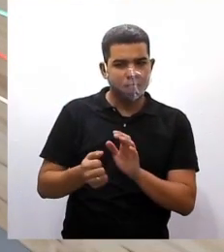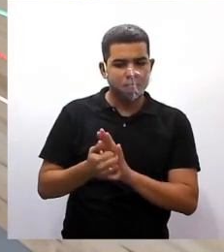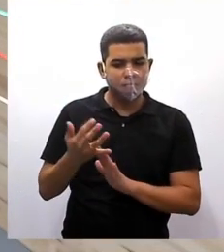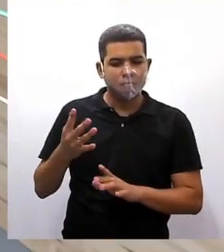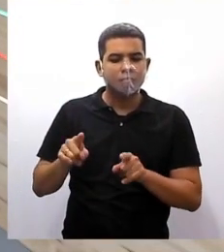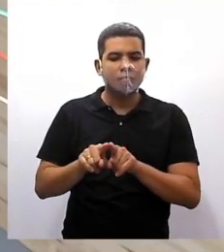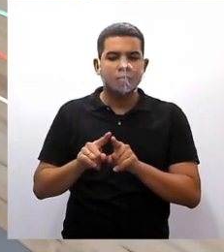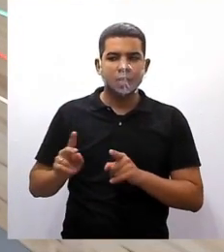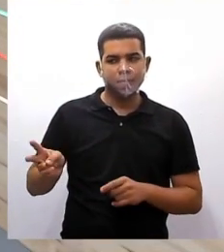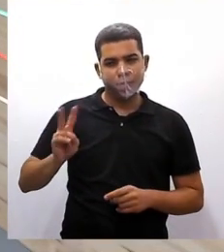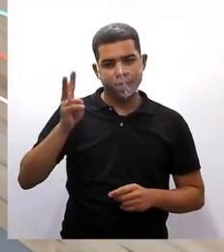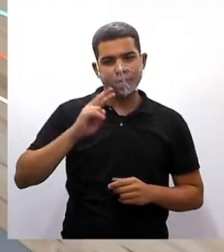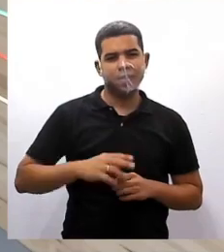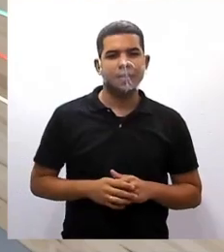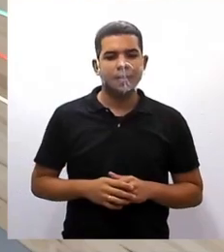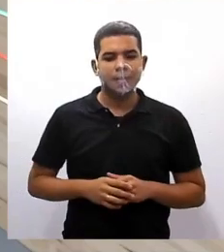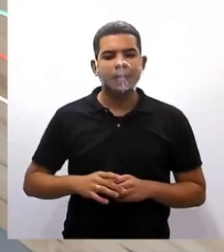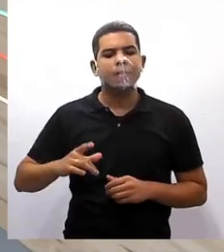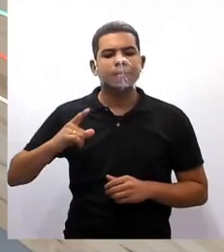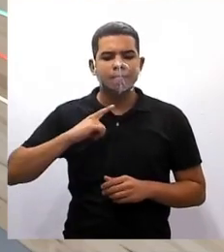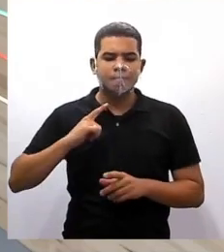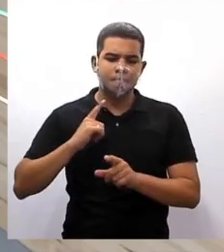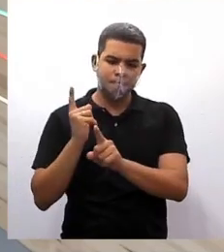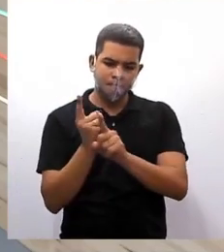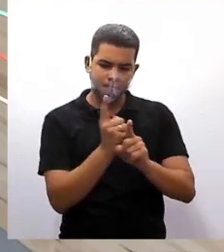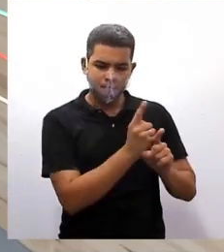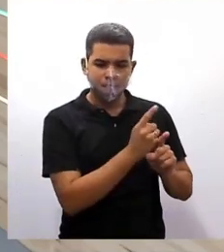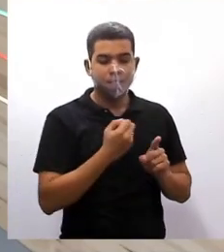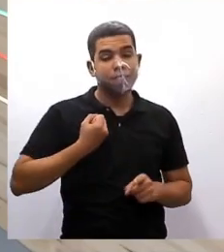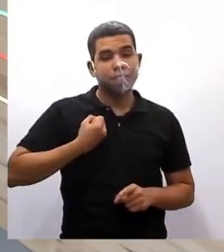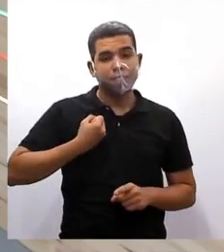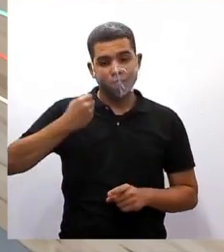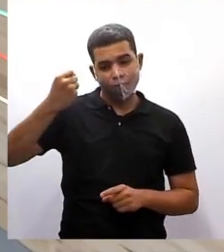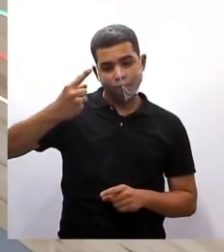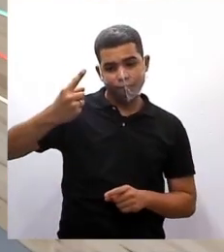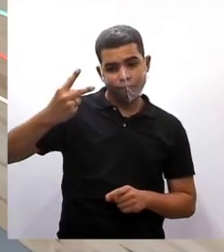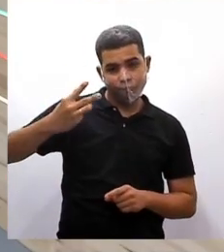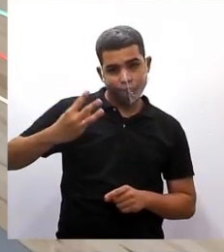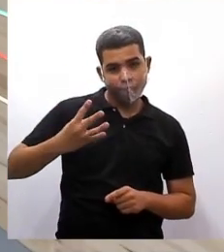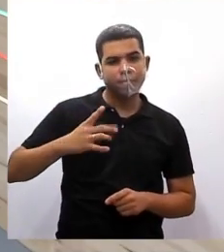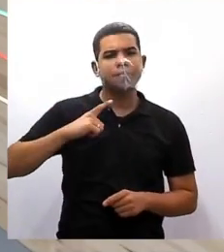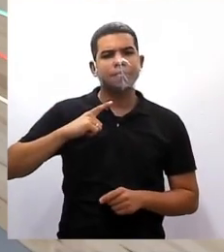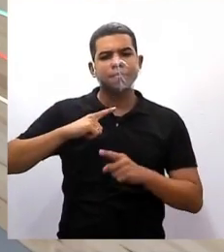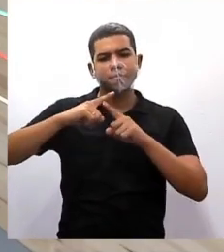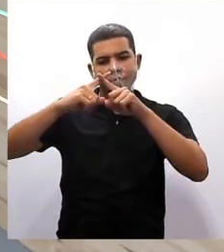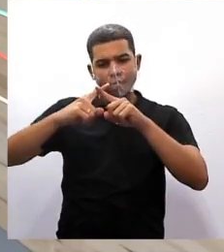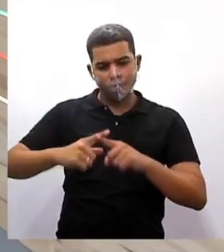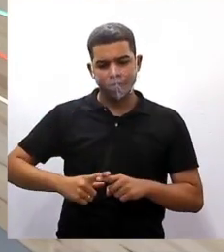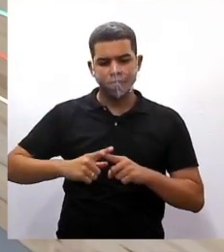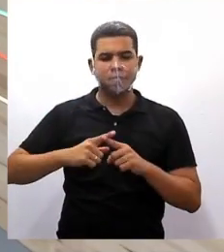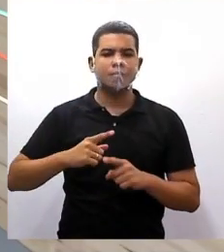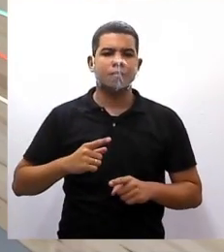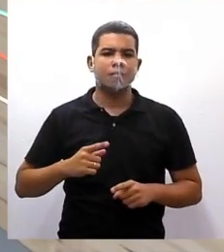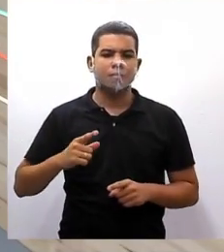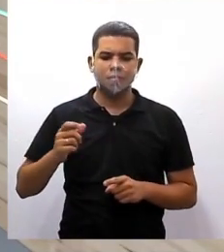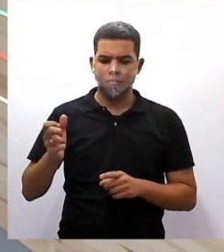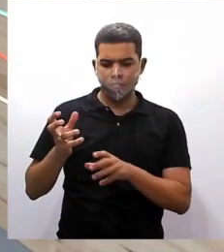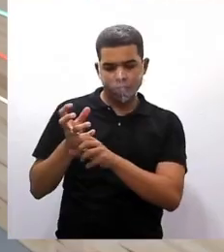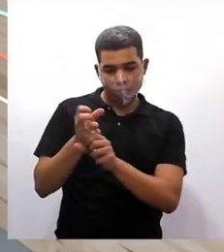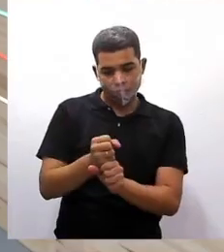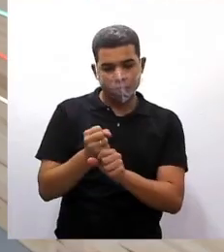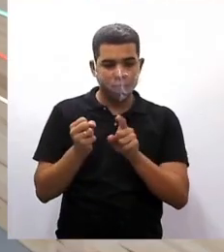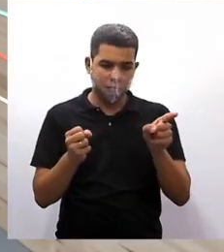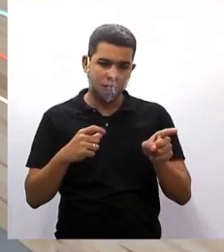o valor. Aí você está encontrando números decimais. Vai multiplicar esses números decimais com a quantidade que